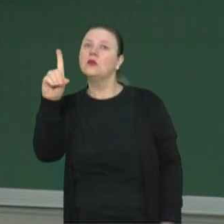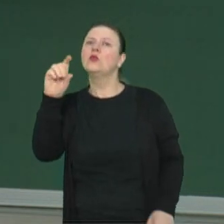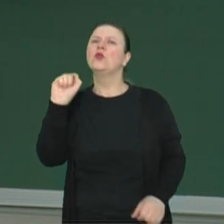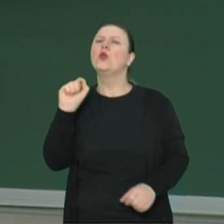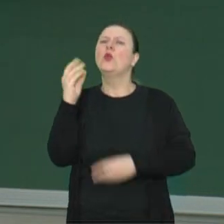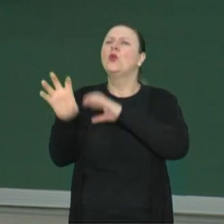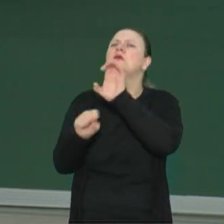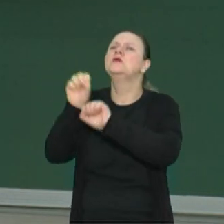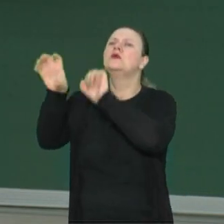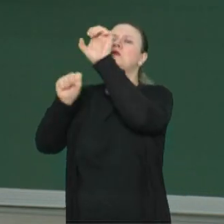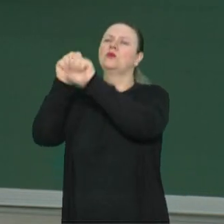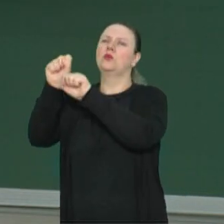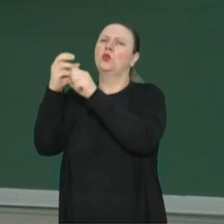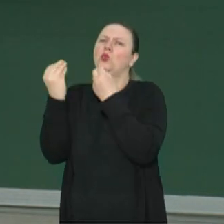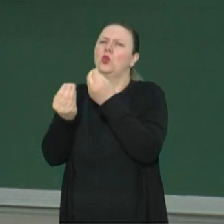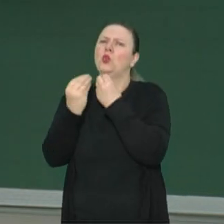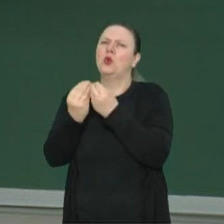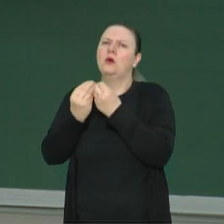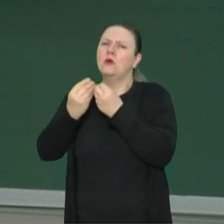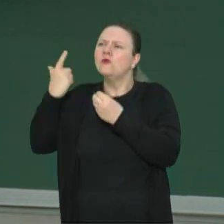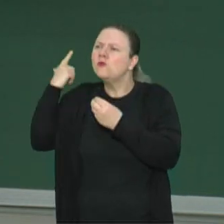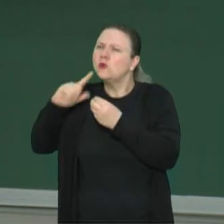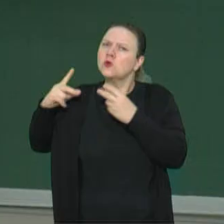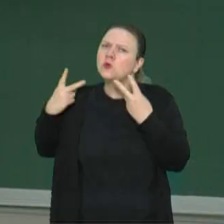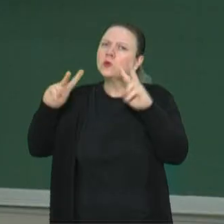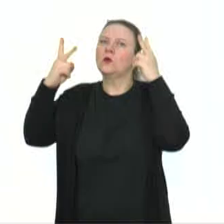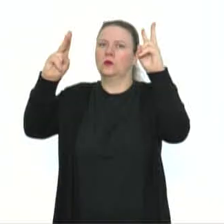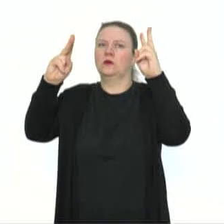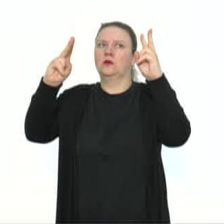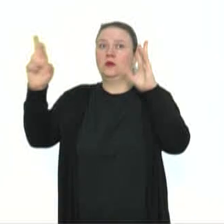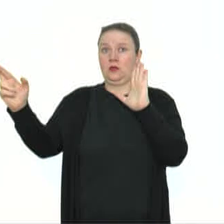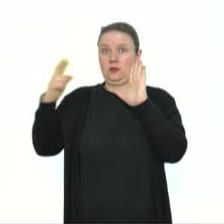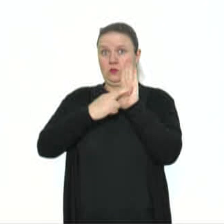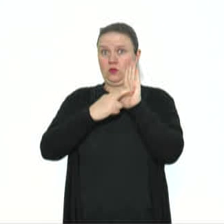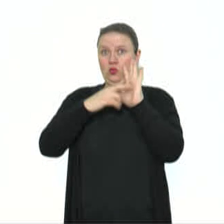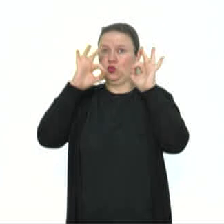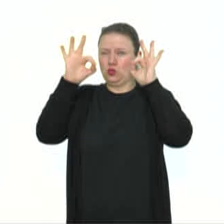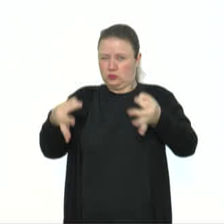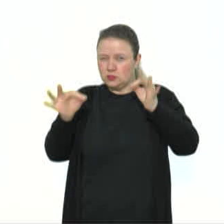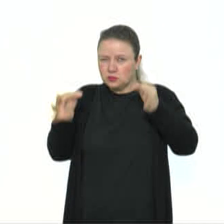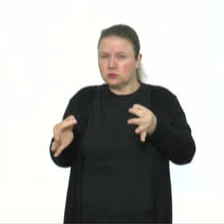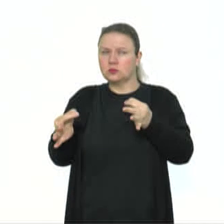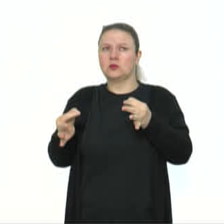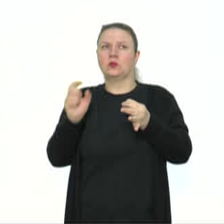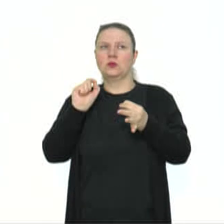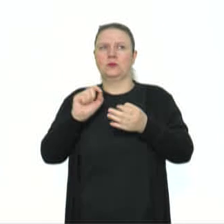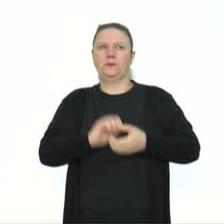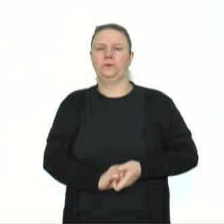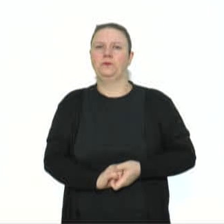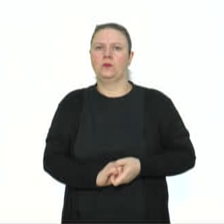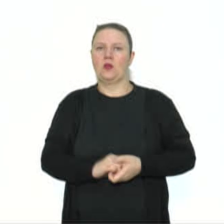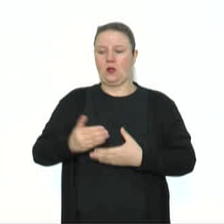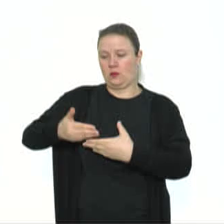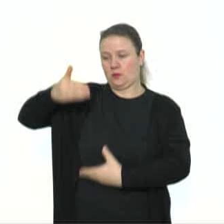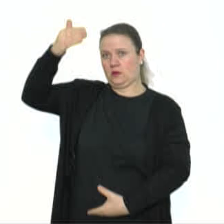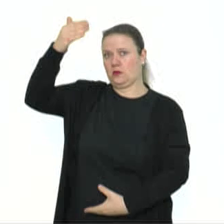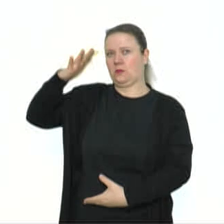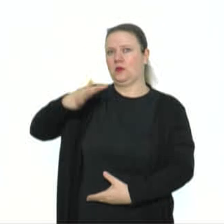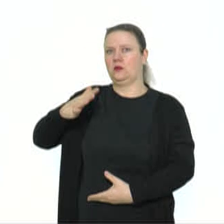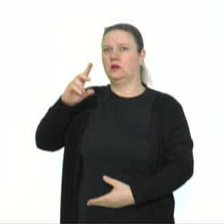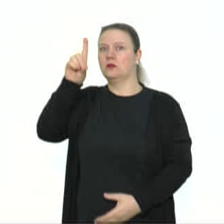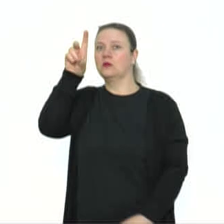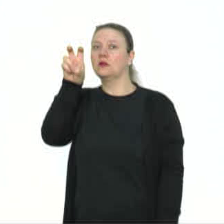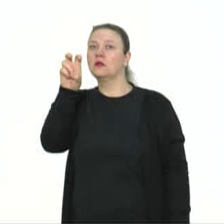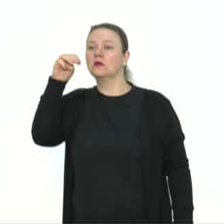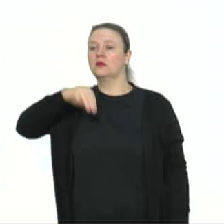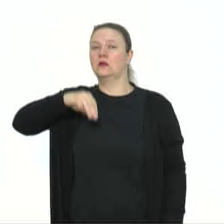né? Como um atleta é considerado vencedor? Resposta correta lá então, o quê? A disciplina LED é uma parede de aproximadamente 15